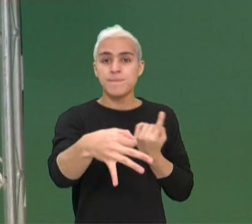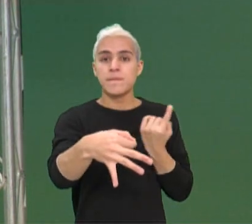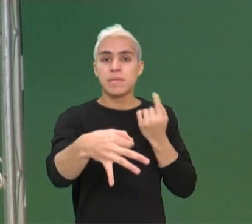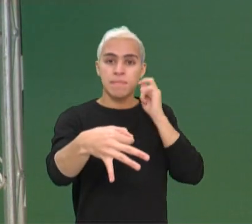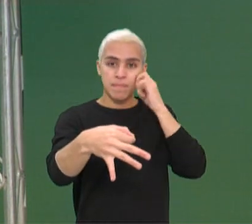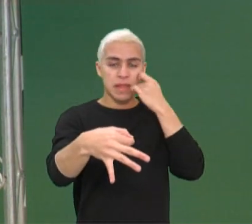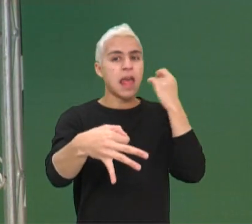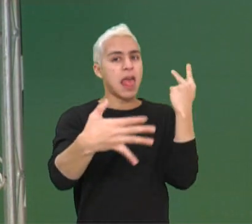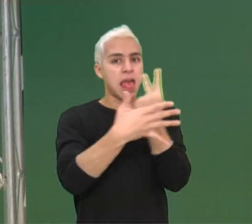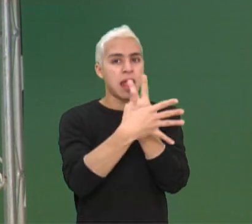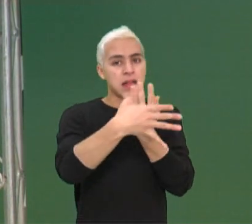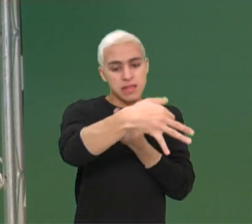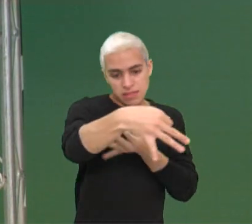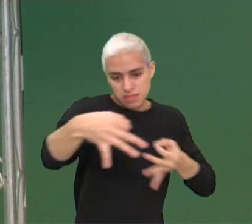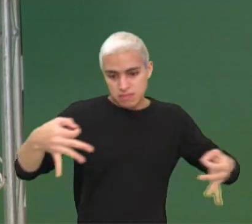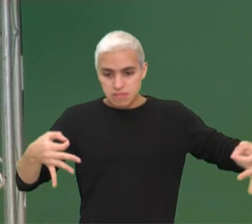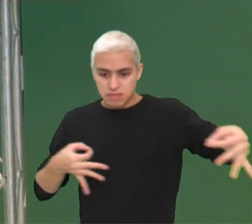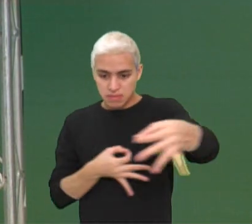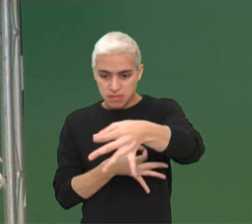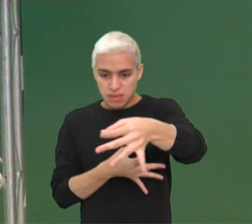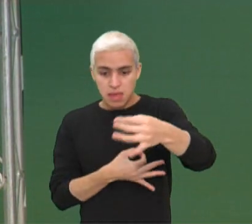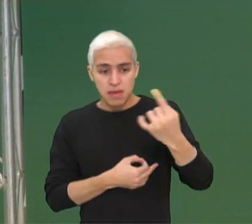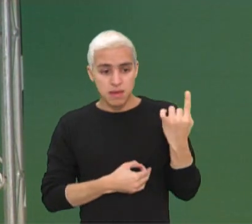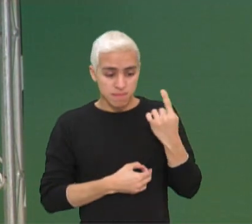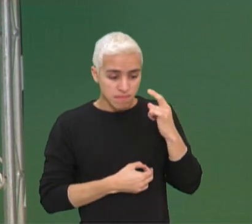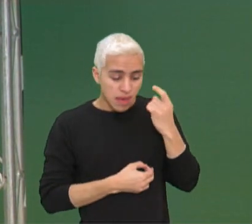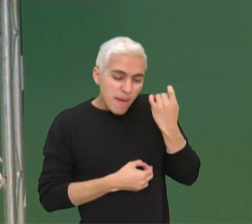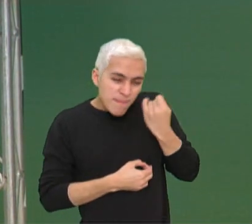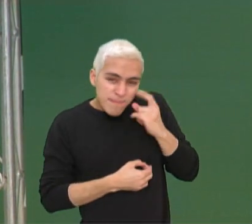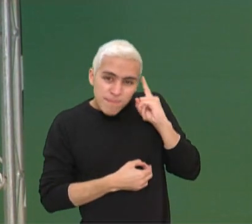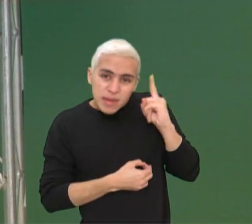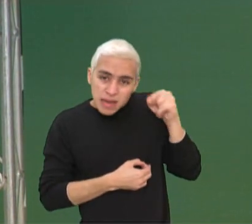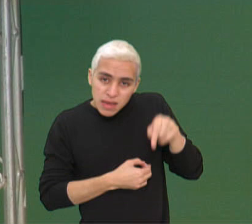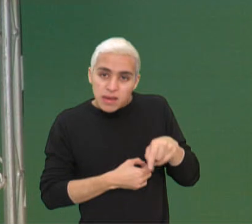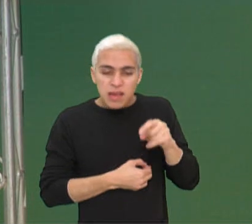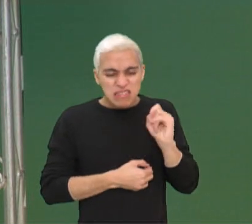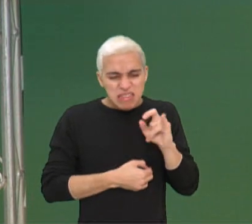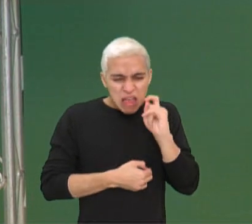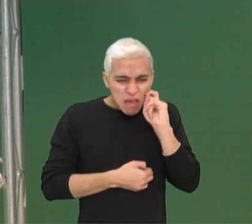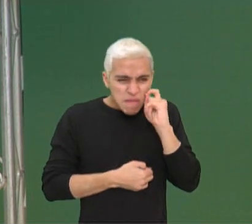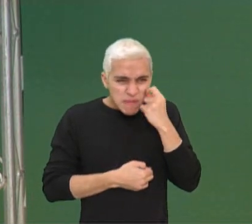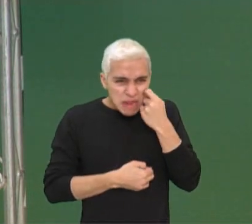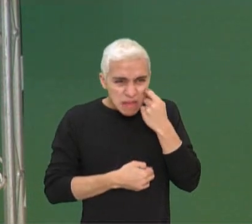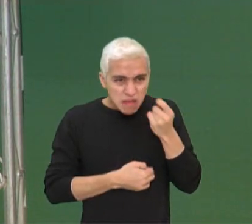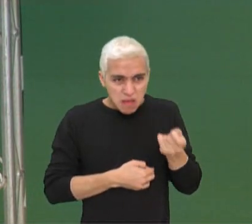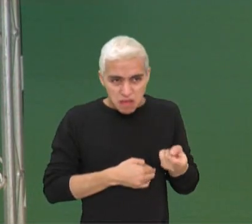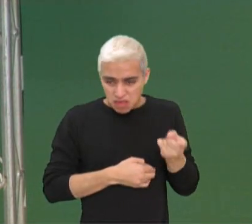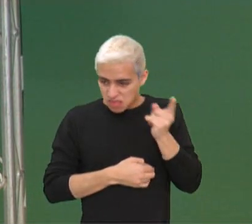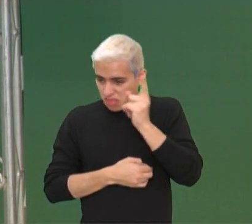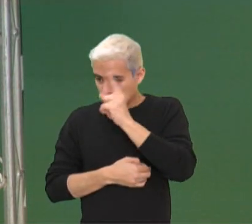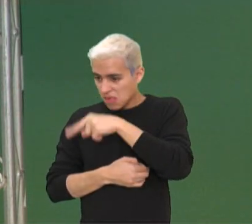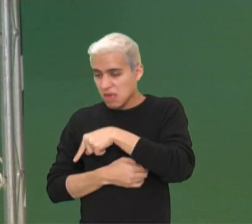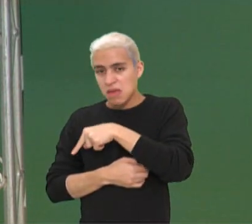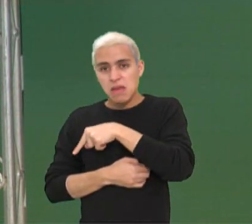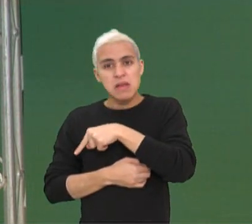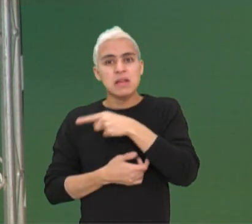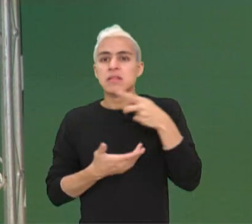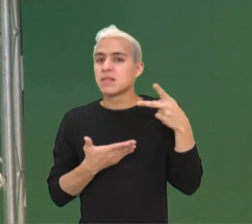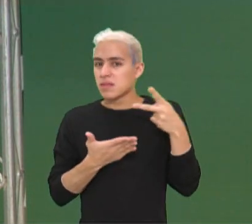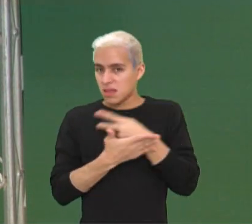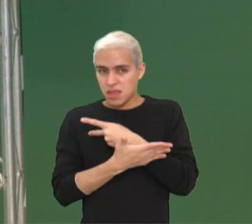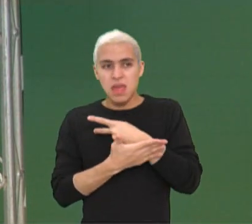está errado. Então, preciso que seja a pecinha branca. Se você fez... Ele ficou preto ou aqui, preto ou aqui, ó, tá